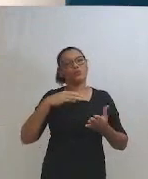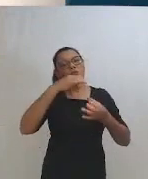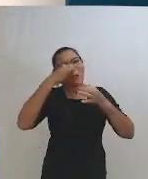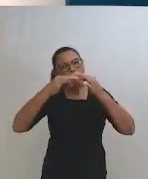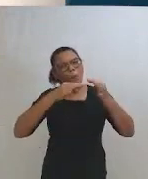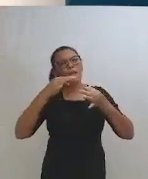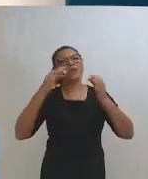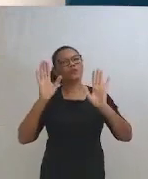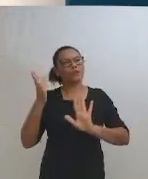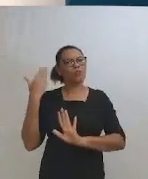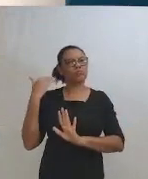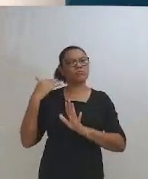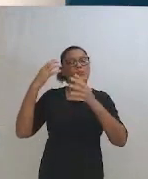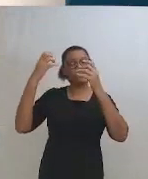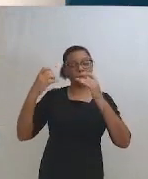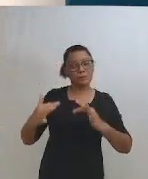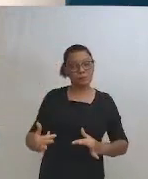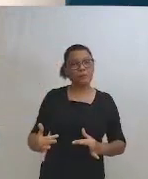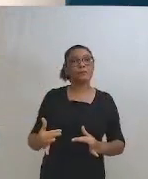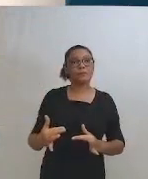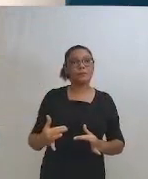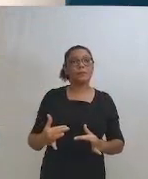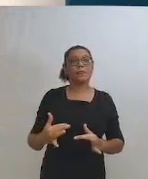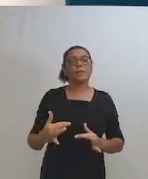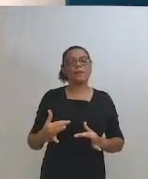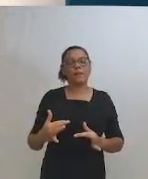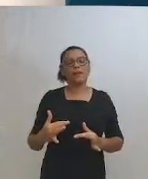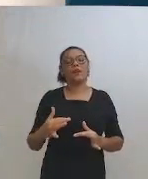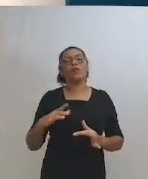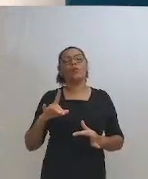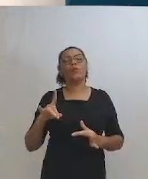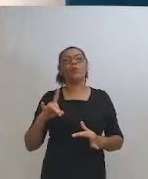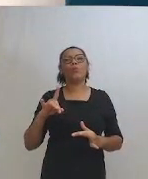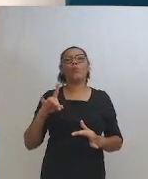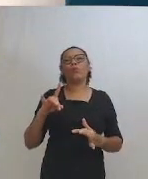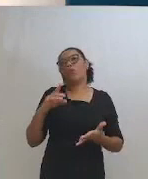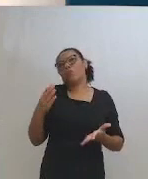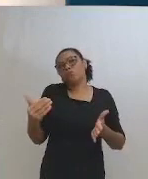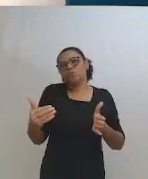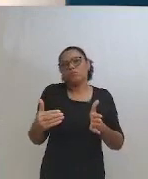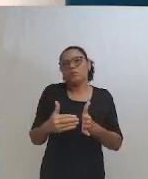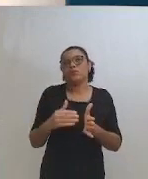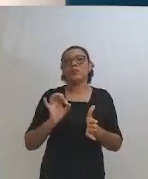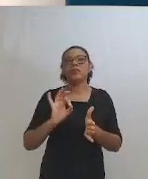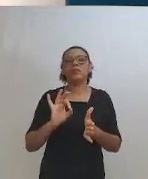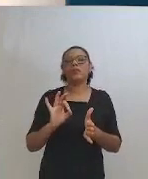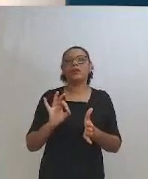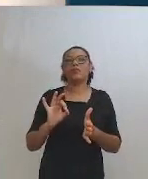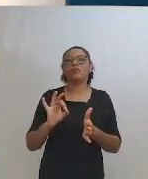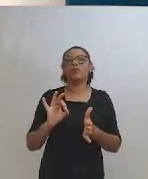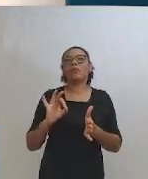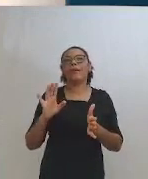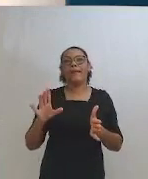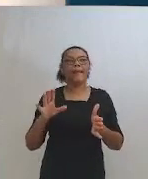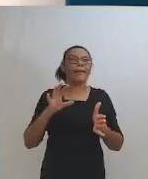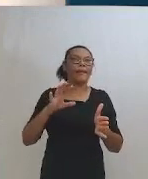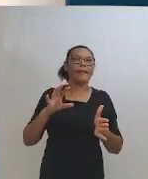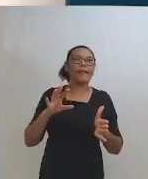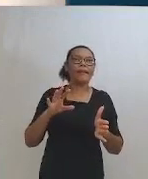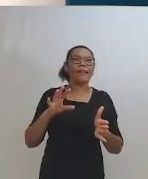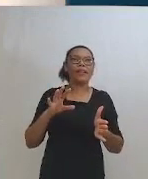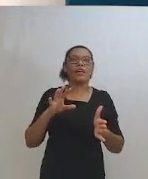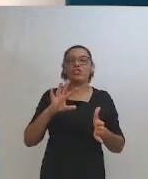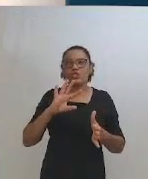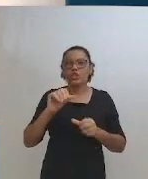os fundamentos da decisão agravada, o agravo não se revela apto a alterar o conteúdo do julgado impugnado,